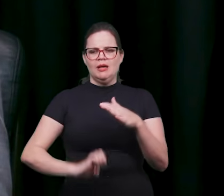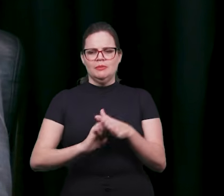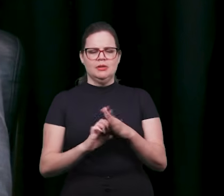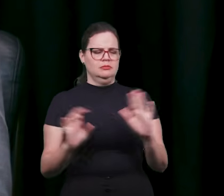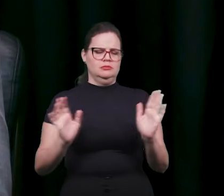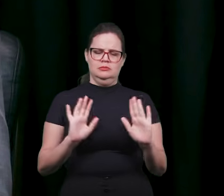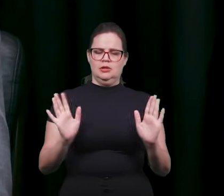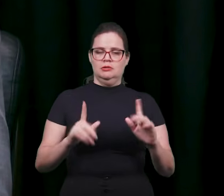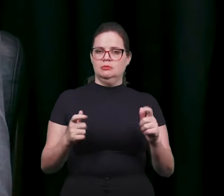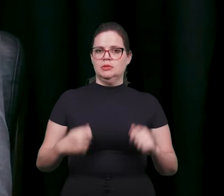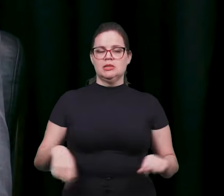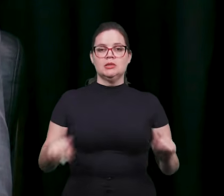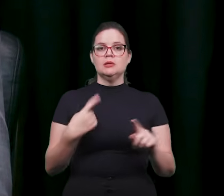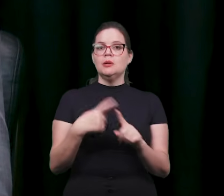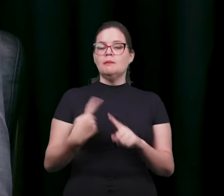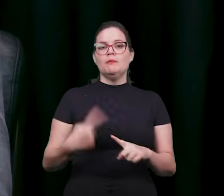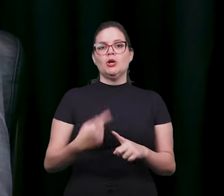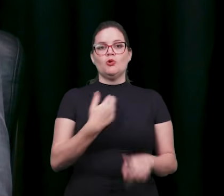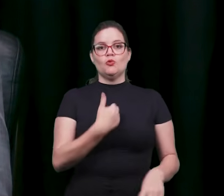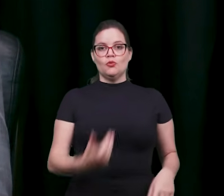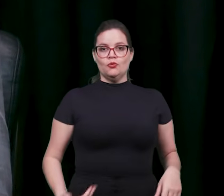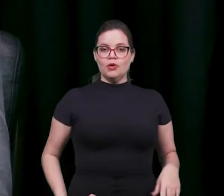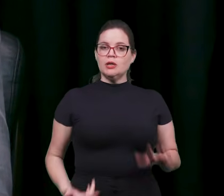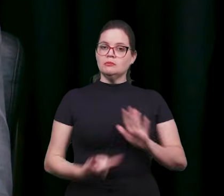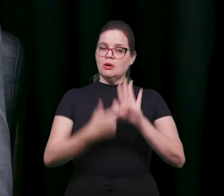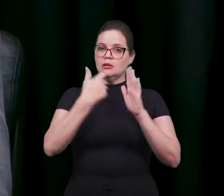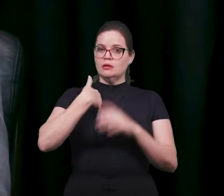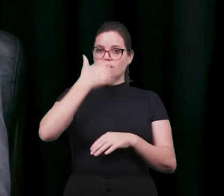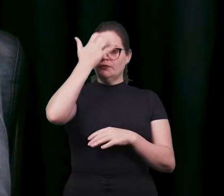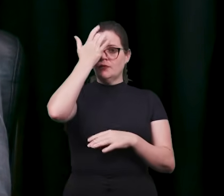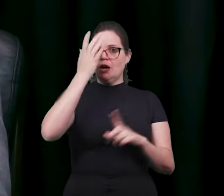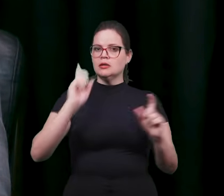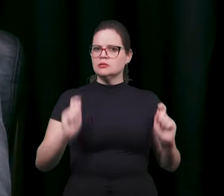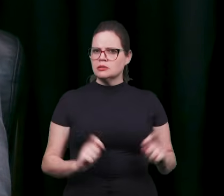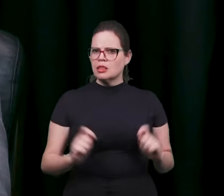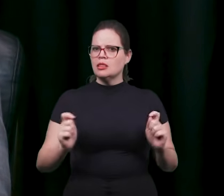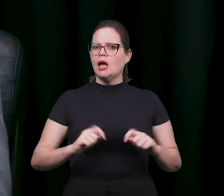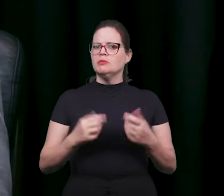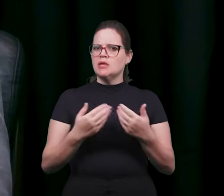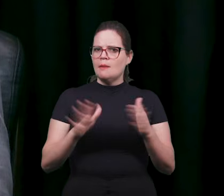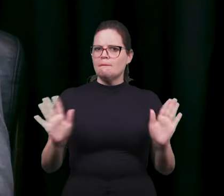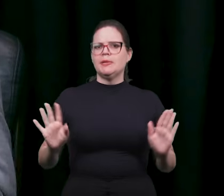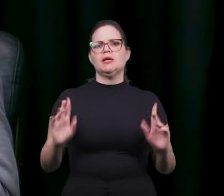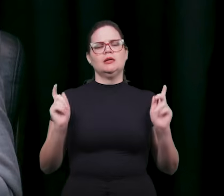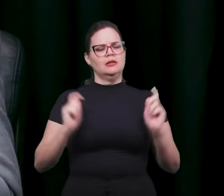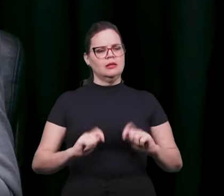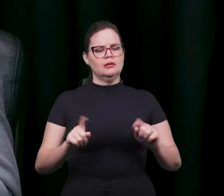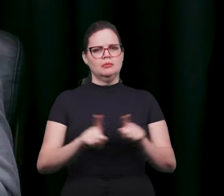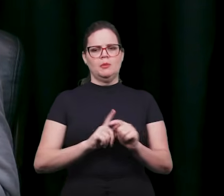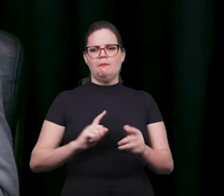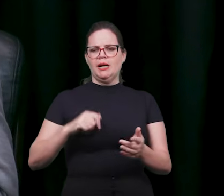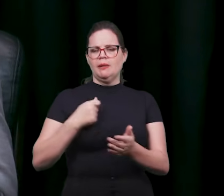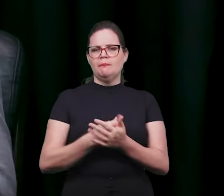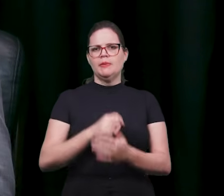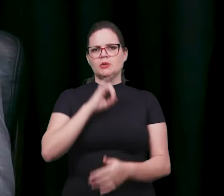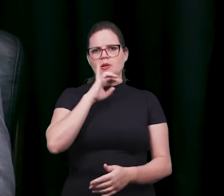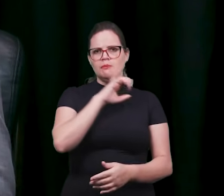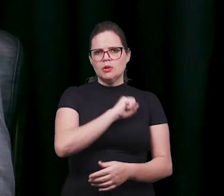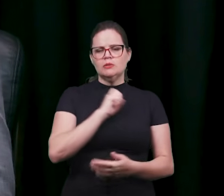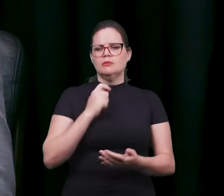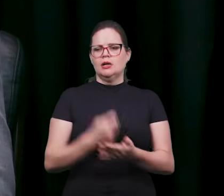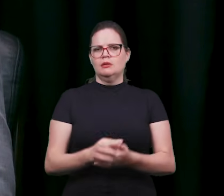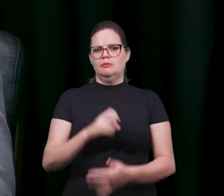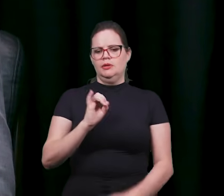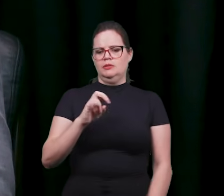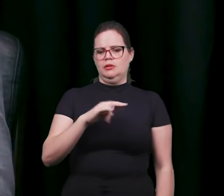pelo governo, a abertura do CNPJ, a manutenção da sua empresa, o pagamento do imposto, o pagamento do